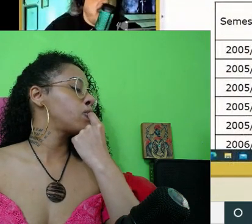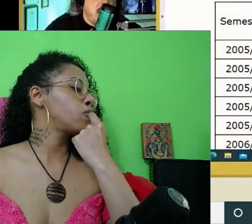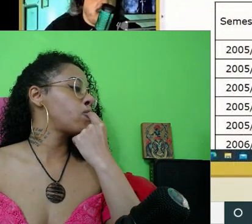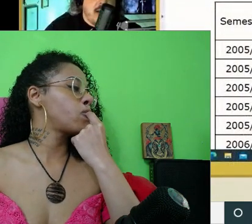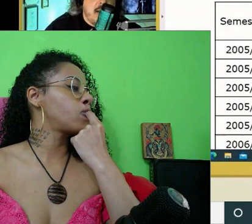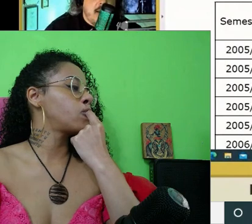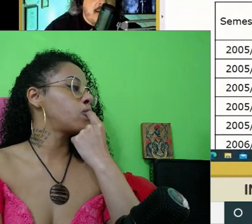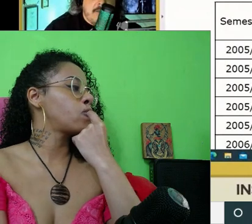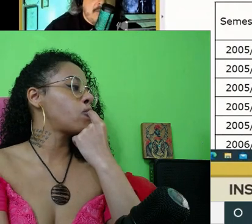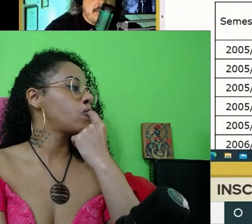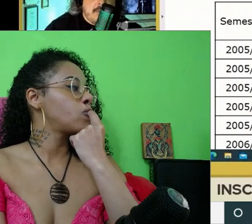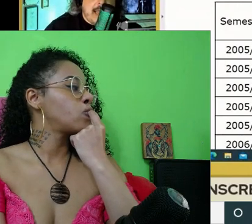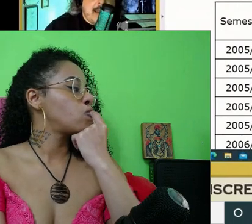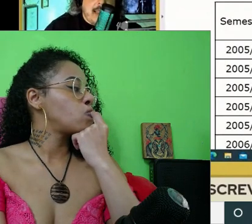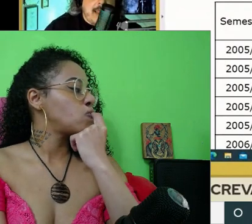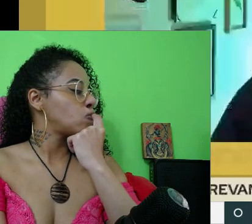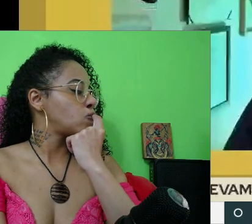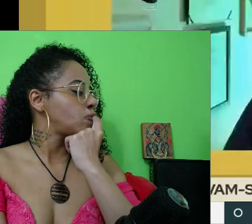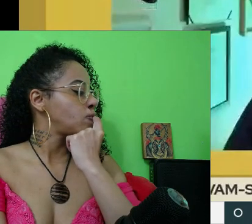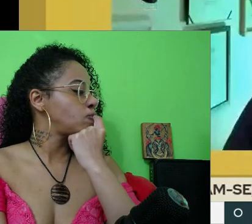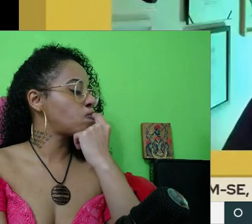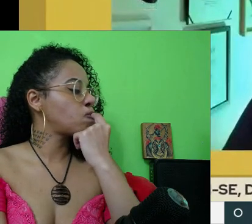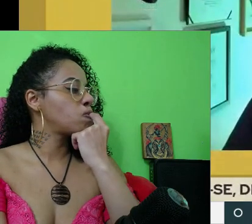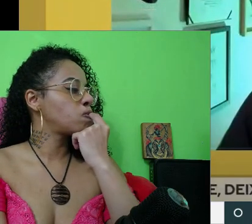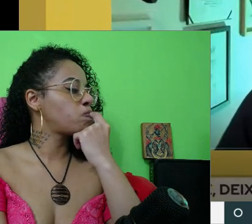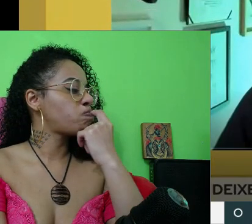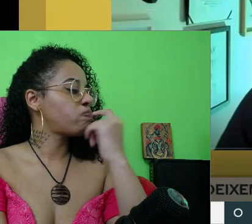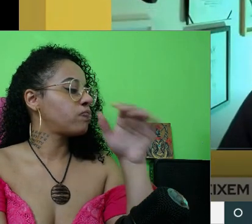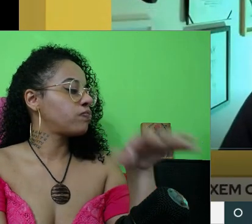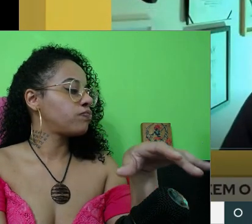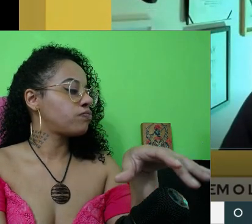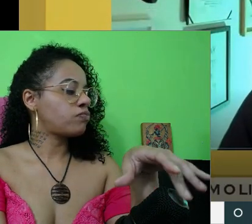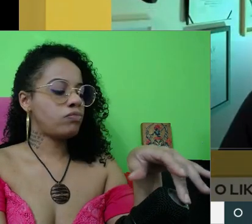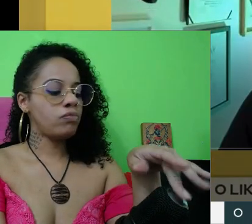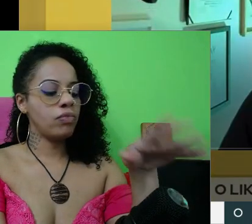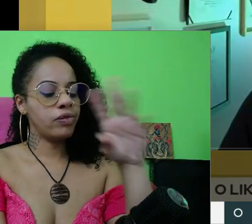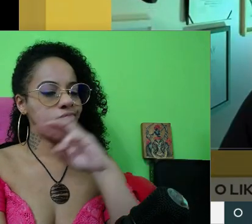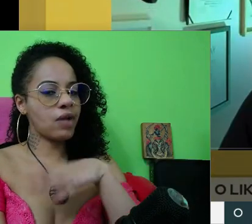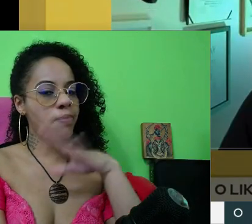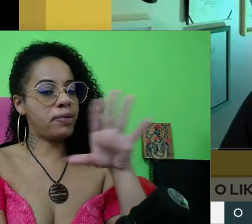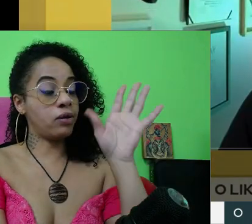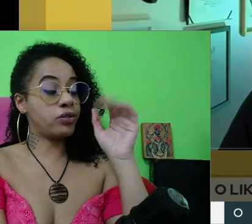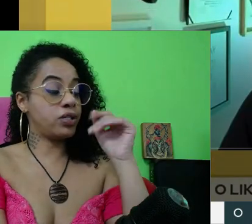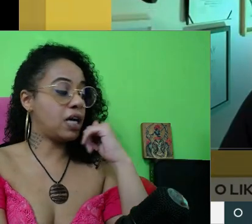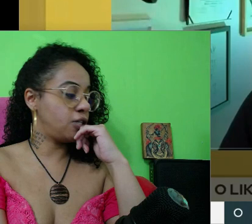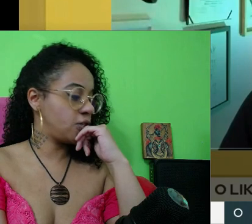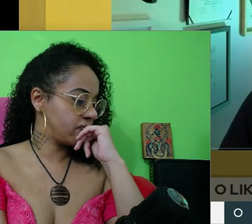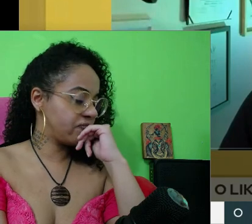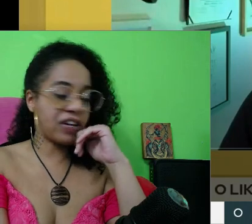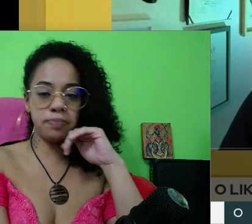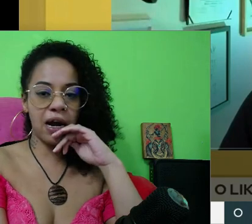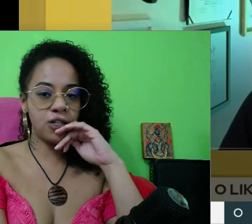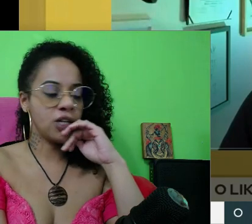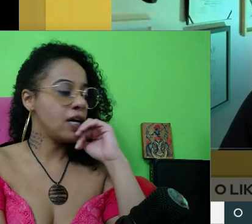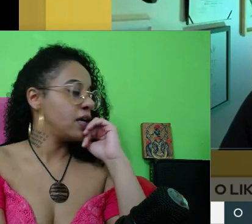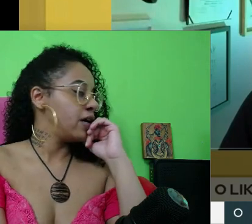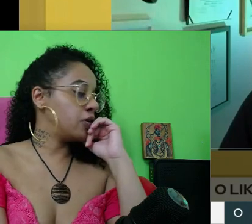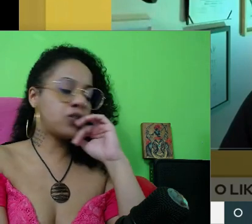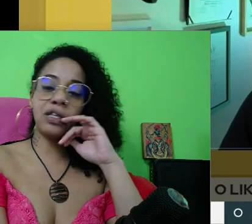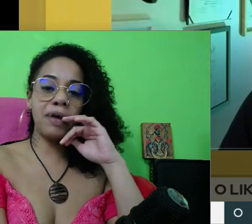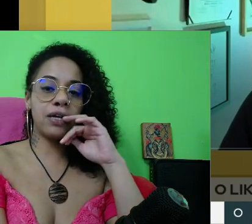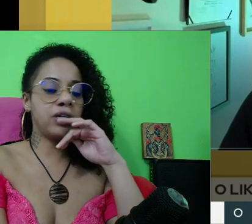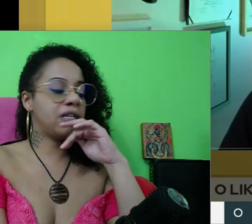então tá é muito tempo a pela autoridade faz parte